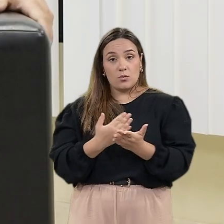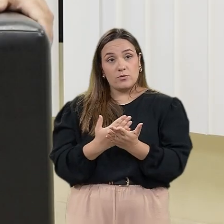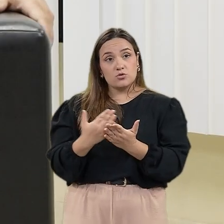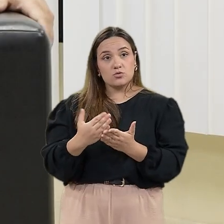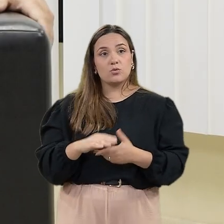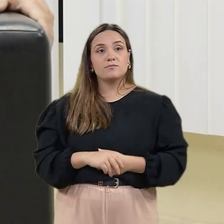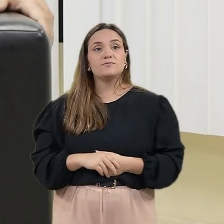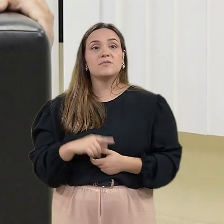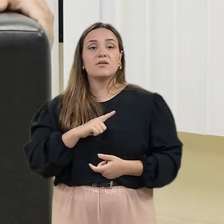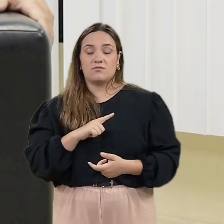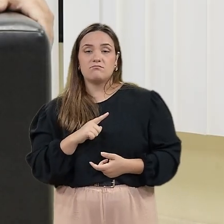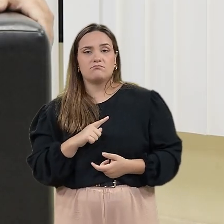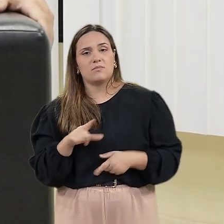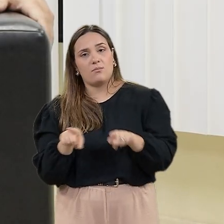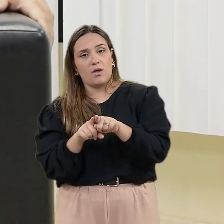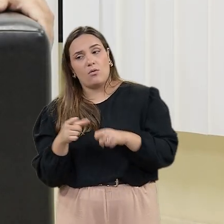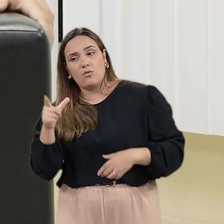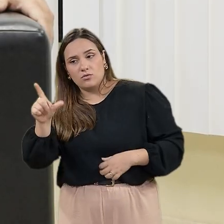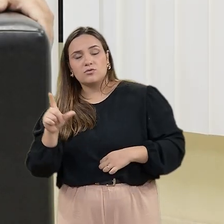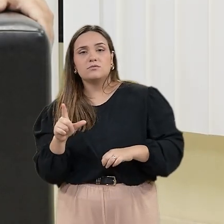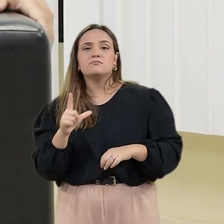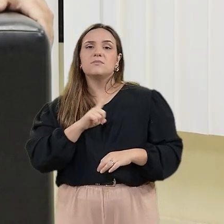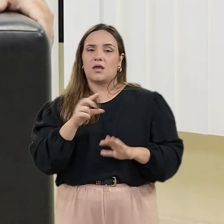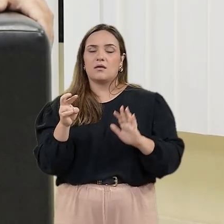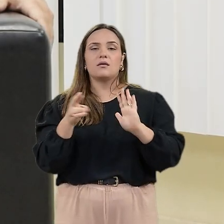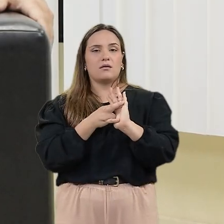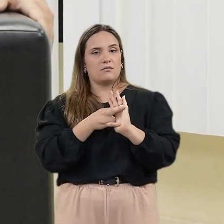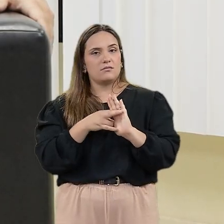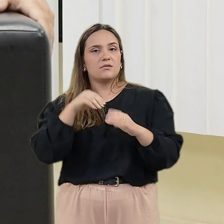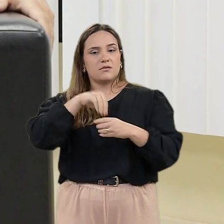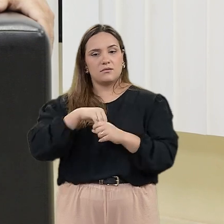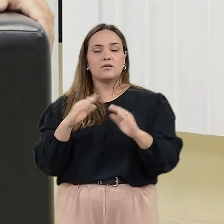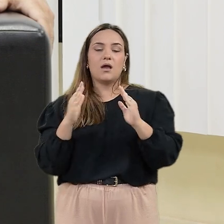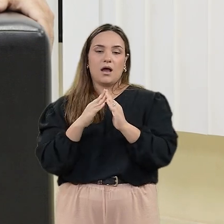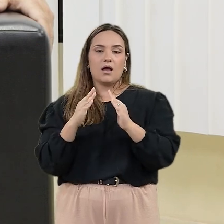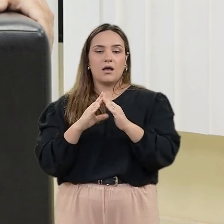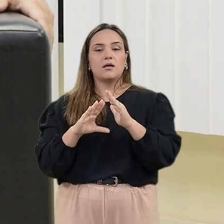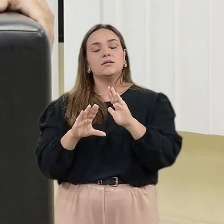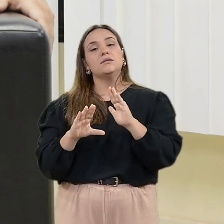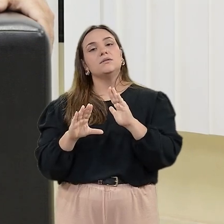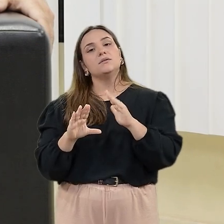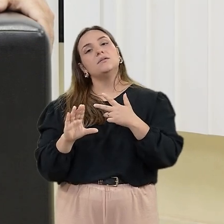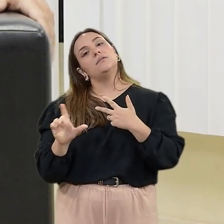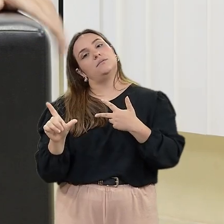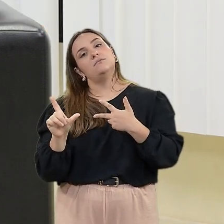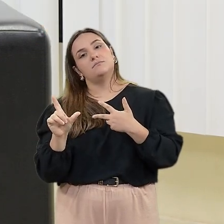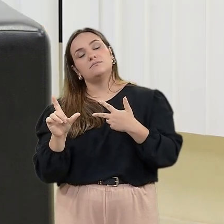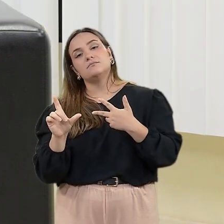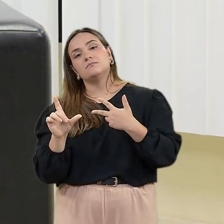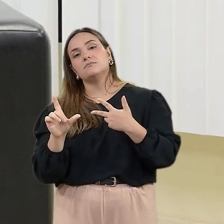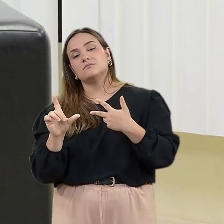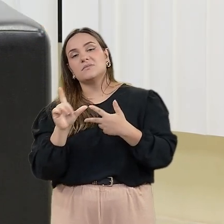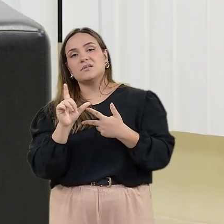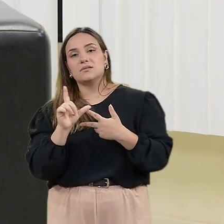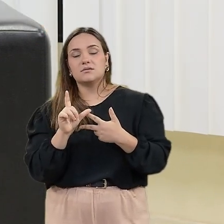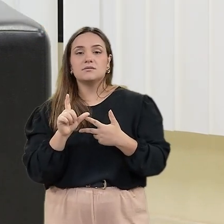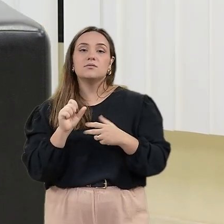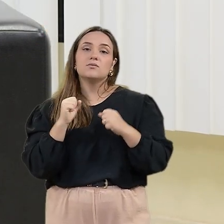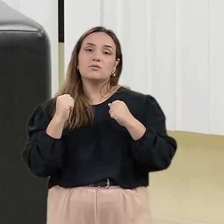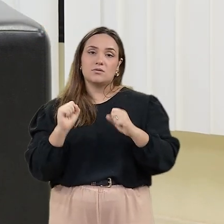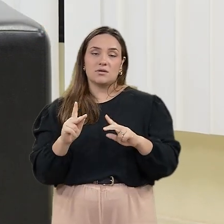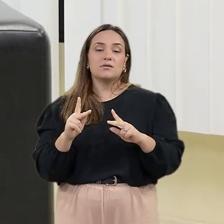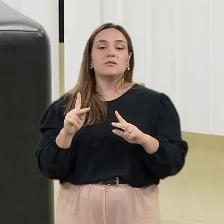fiz inicial, aí tiveram outros projetos, porque tem ali o regimento interno das casas legislativas, aí não é aprovado